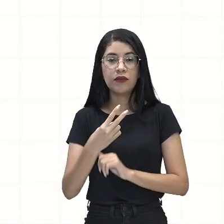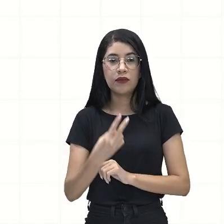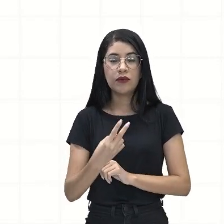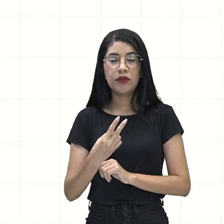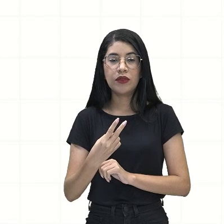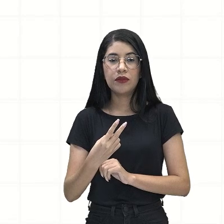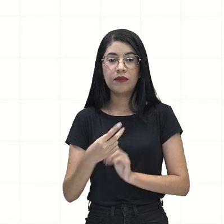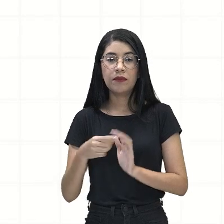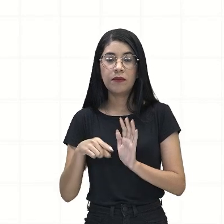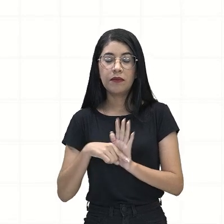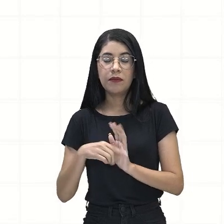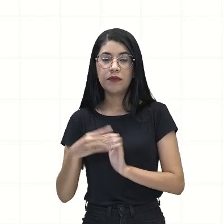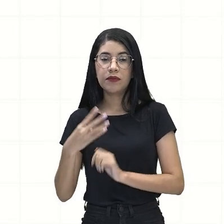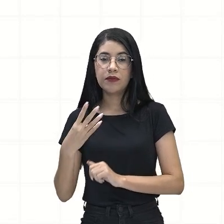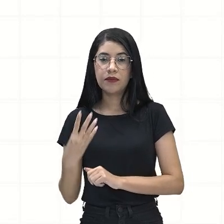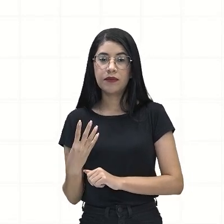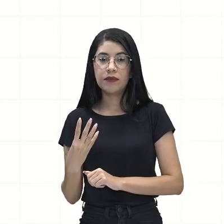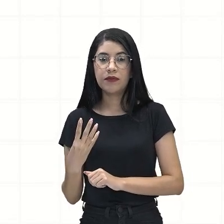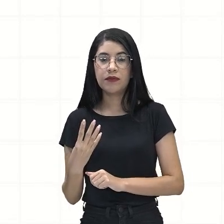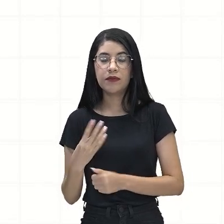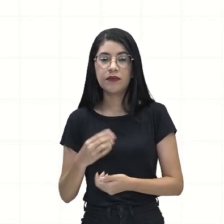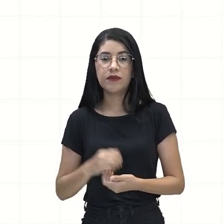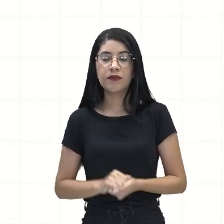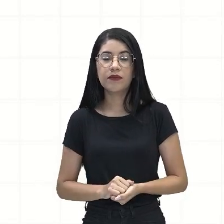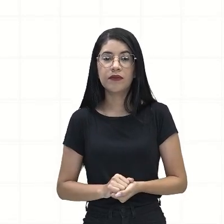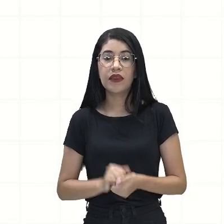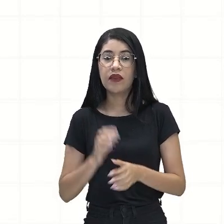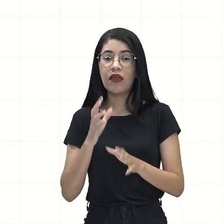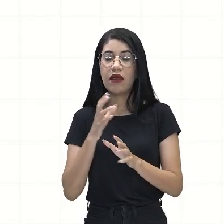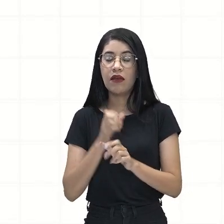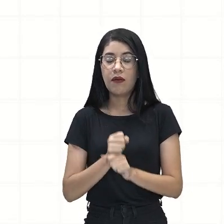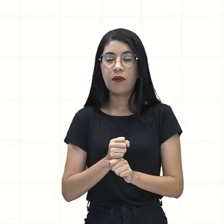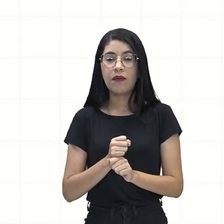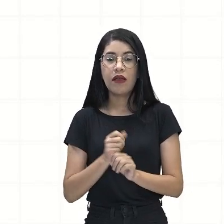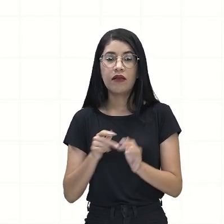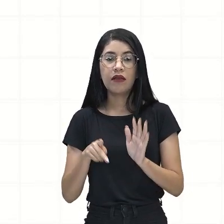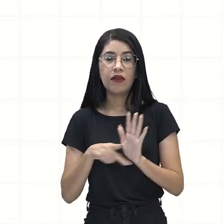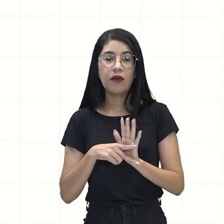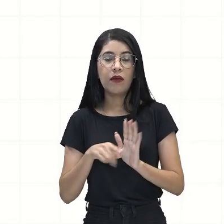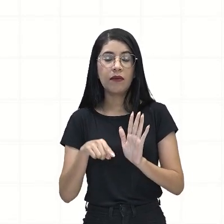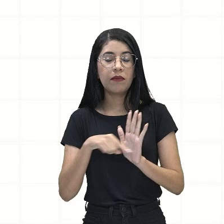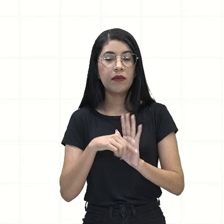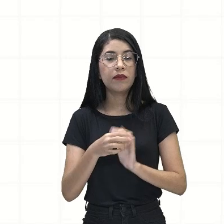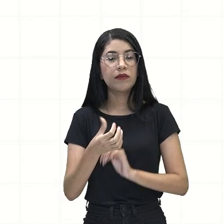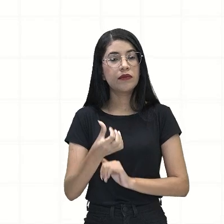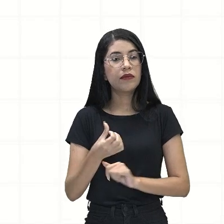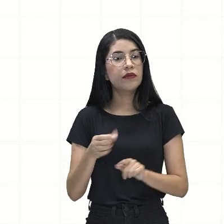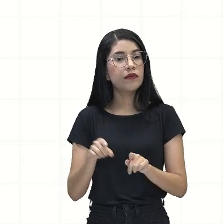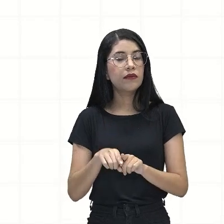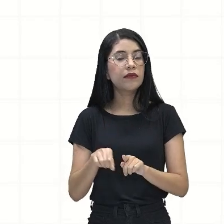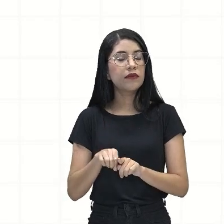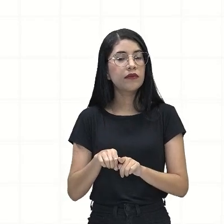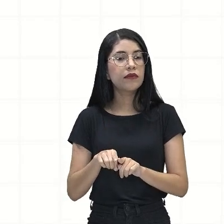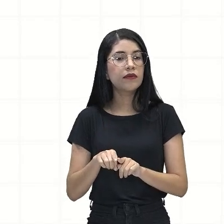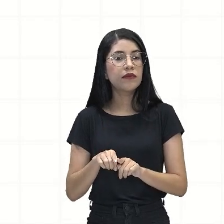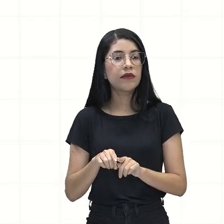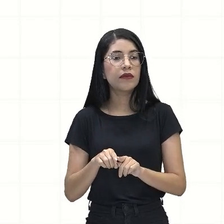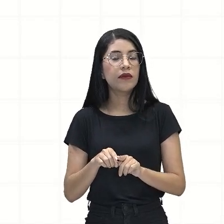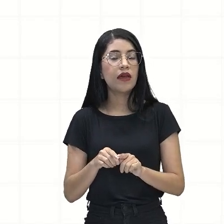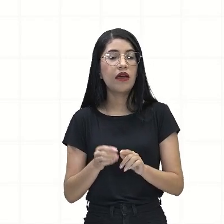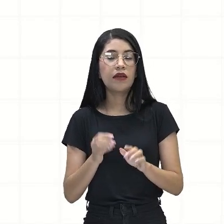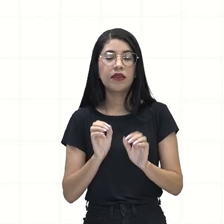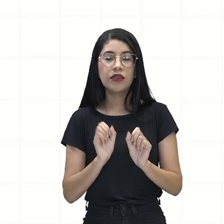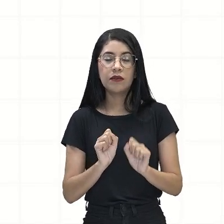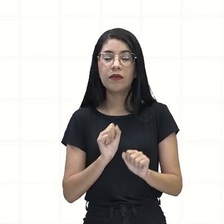menos 2 menos 4, que também vai dar menos 6. E aí a gente guarda aqui.